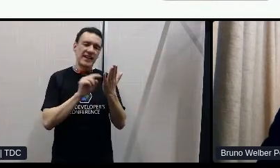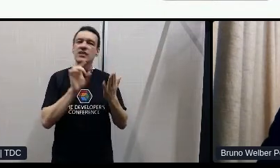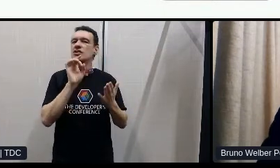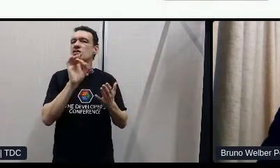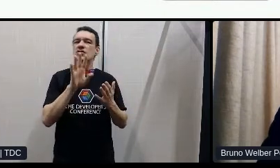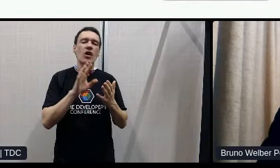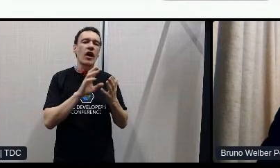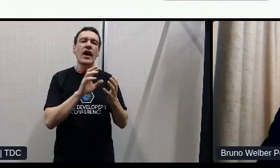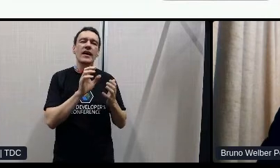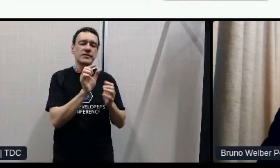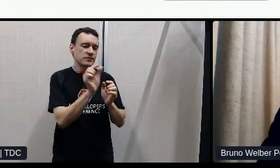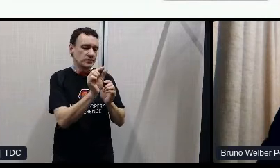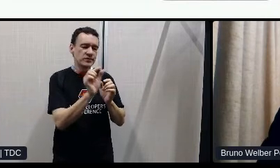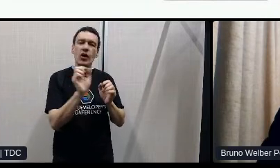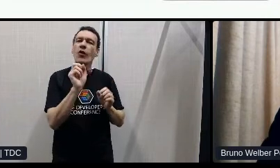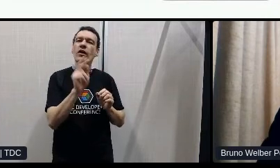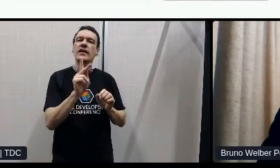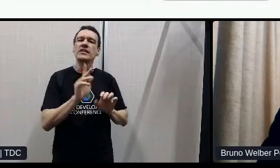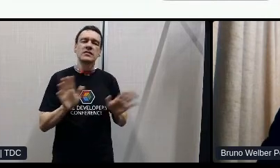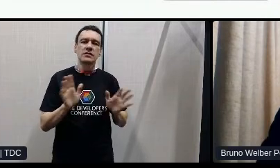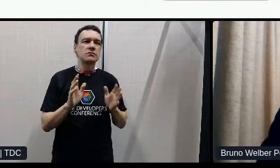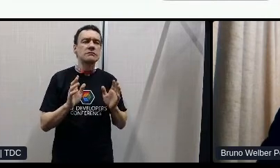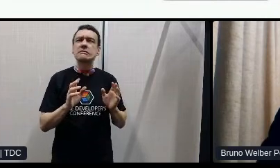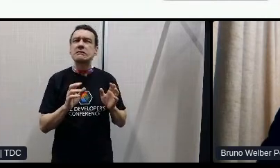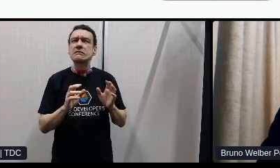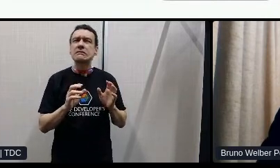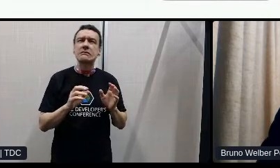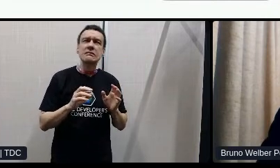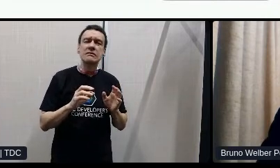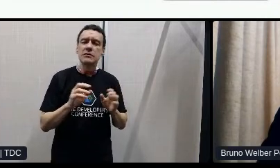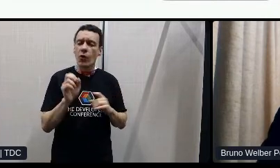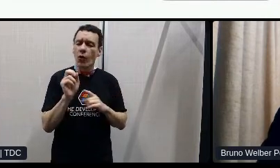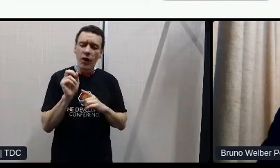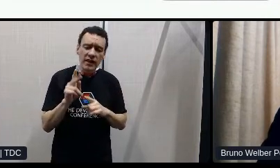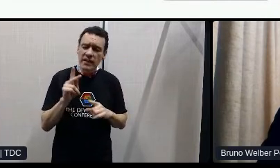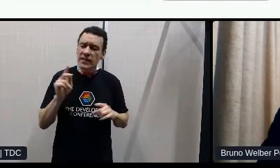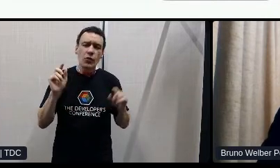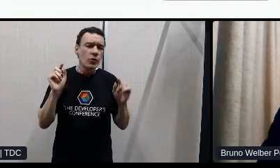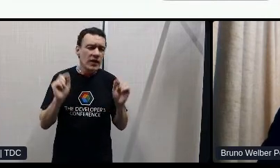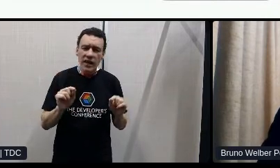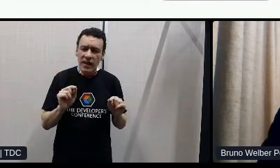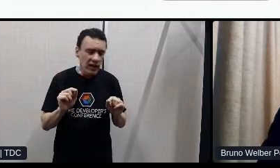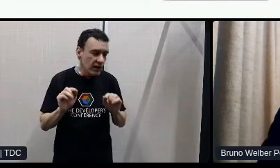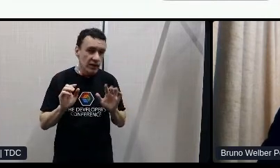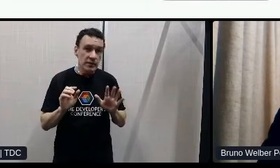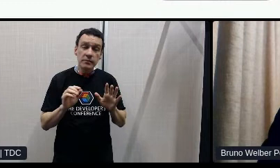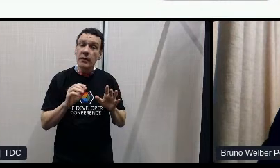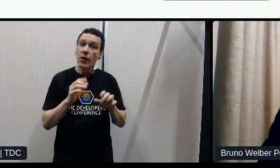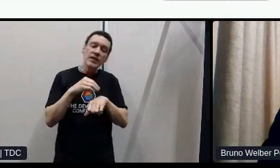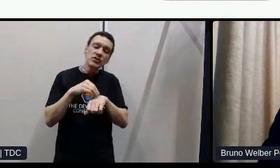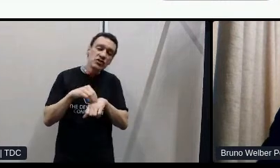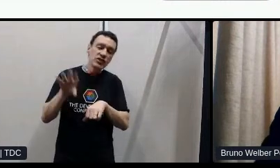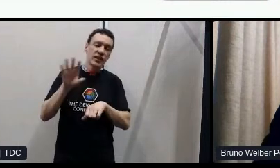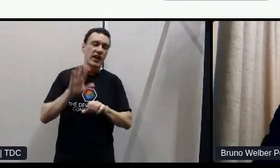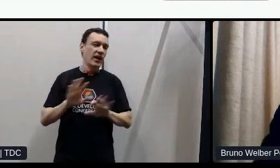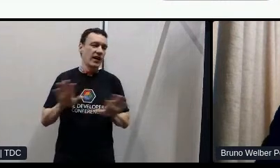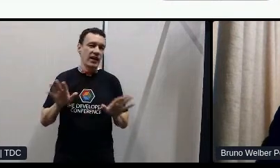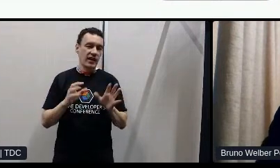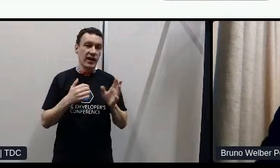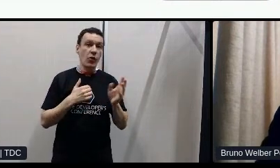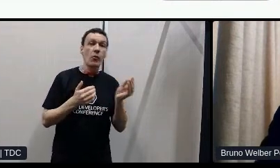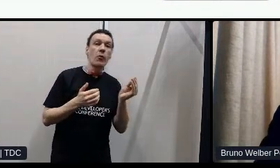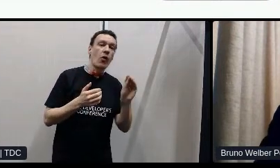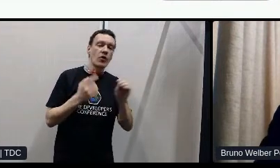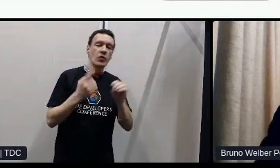"ok", que tá é muito subjetivo, não tá dizendo o que que esse ok vai fazer, mas eu coloco na dica de usuário aqui o que que vai acontecer. Então vou lá e coloco na dica de